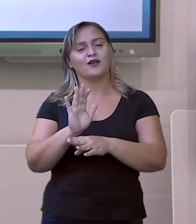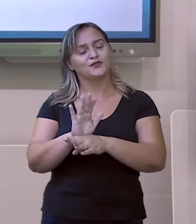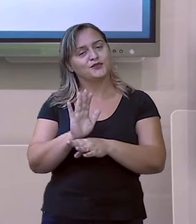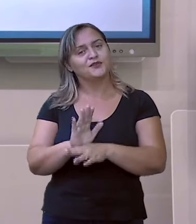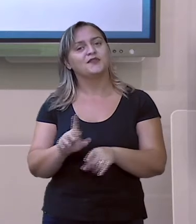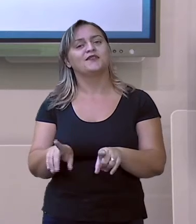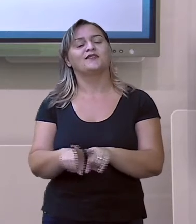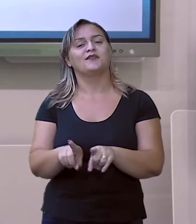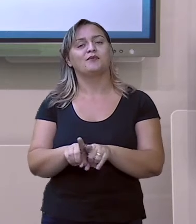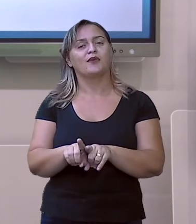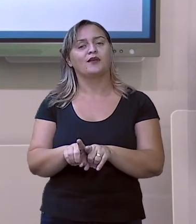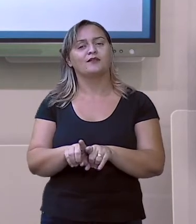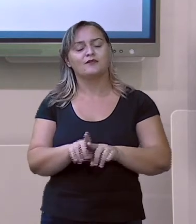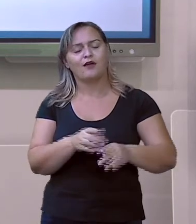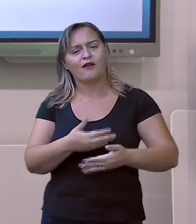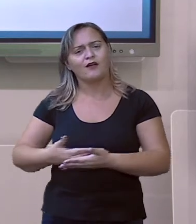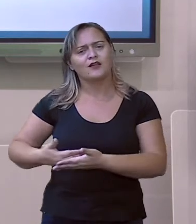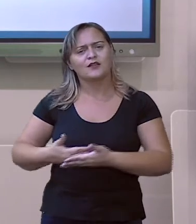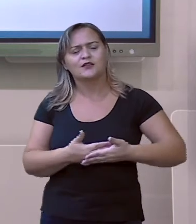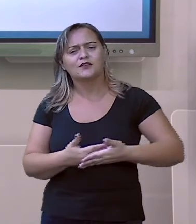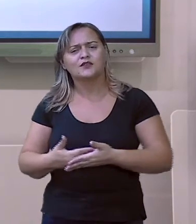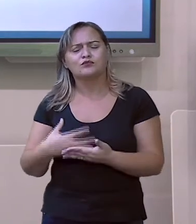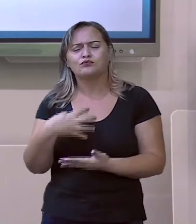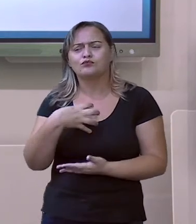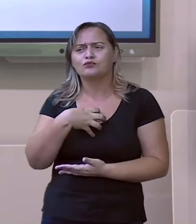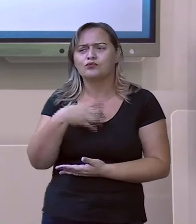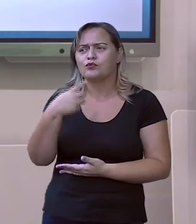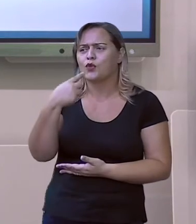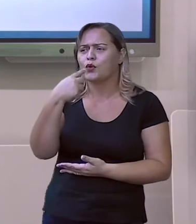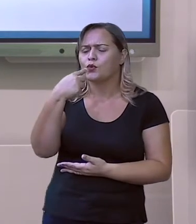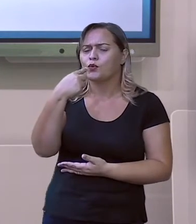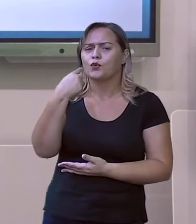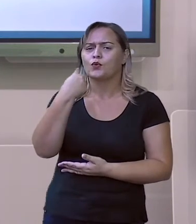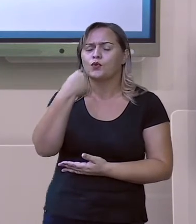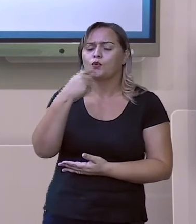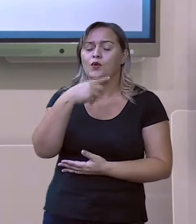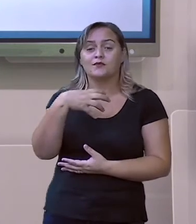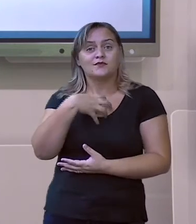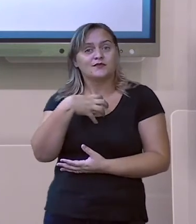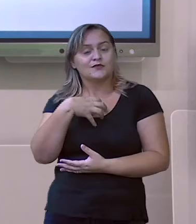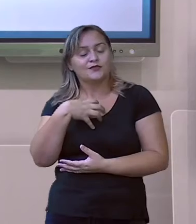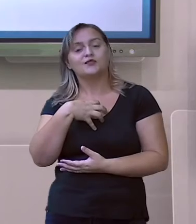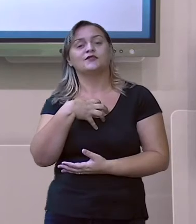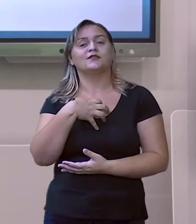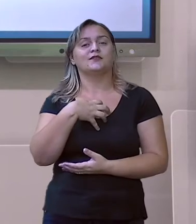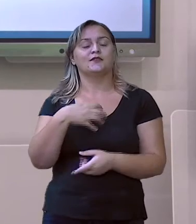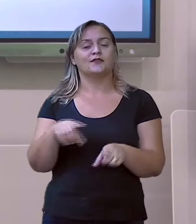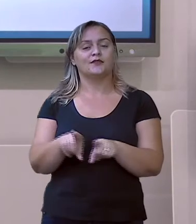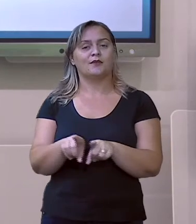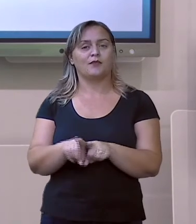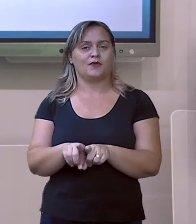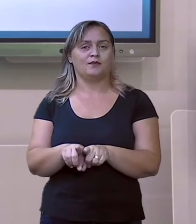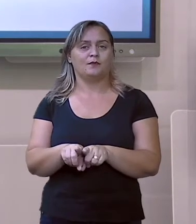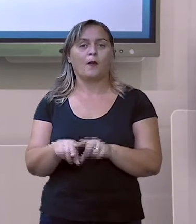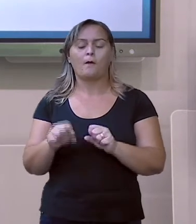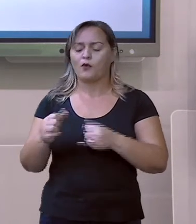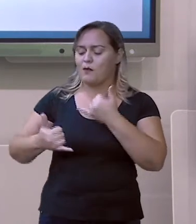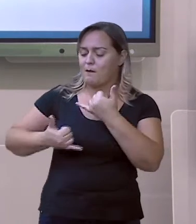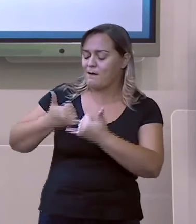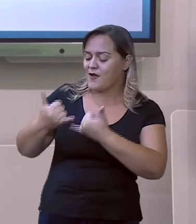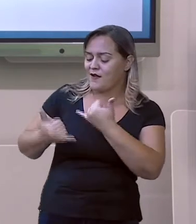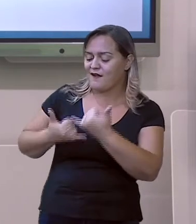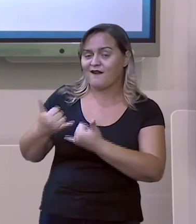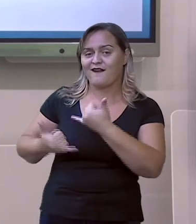vai fazer com que a criança queira sugar e vai exercitar a sucção. Brinque com seu bebê, fazendo sons para que ele possa